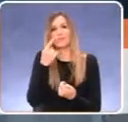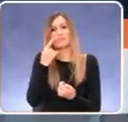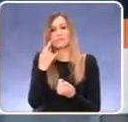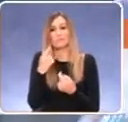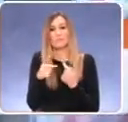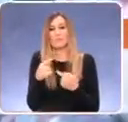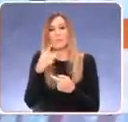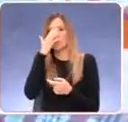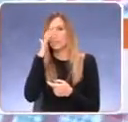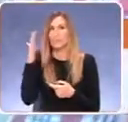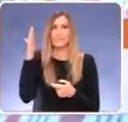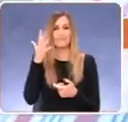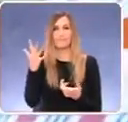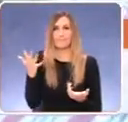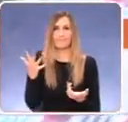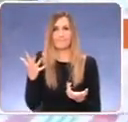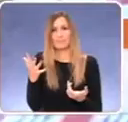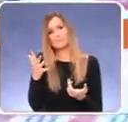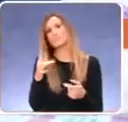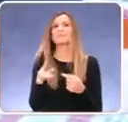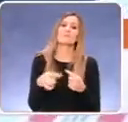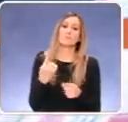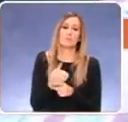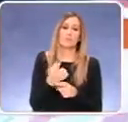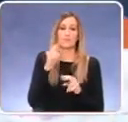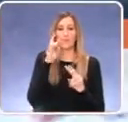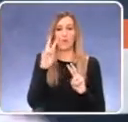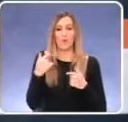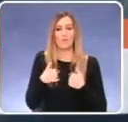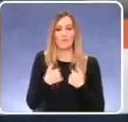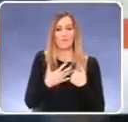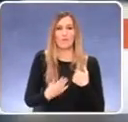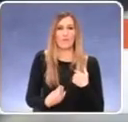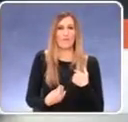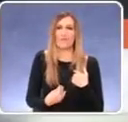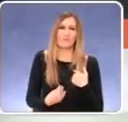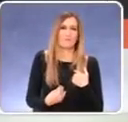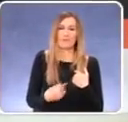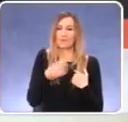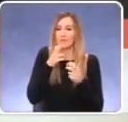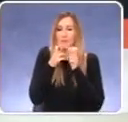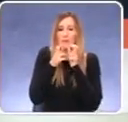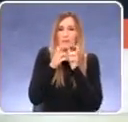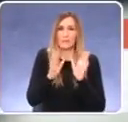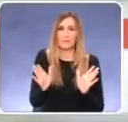fico mesmo desorientada e depois por causa da autoestima que não posso ver-me é horrível.